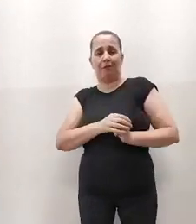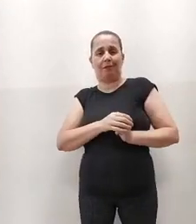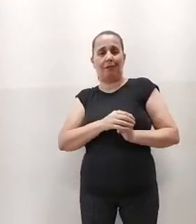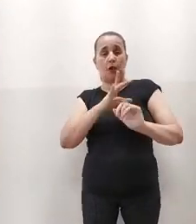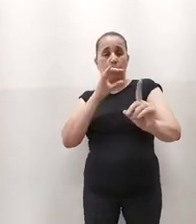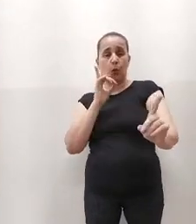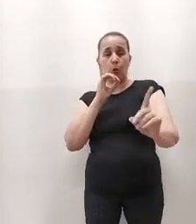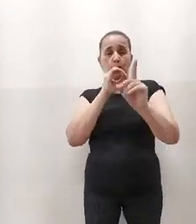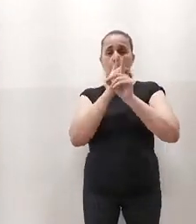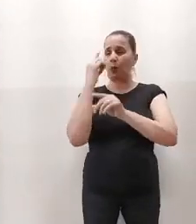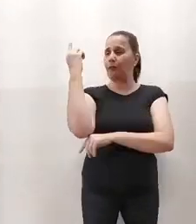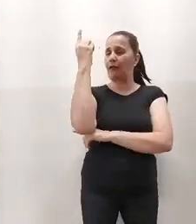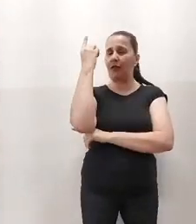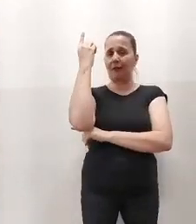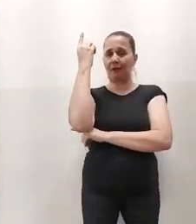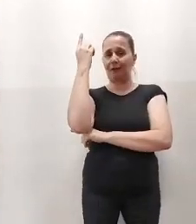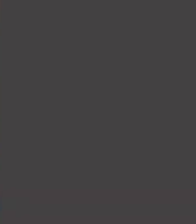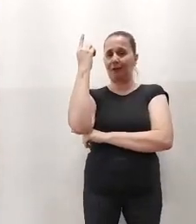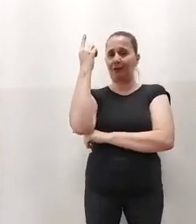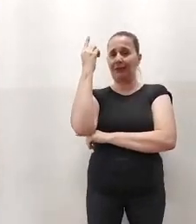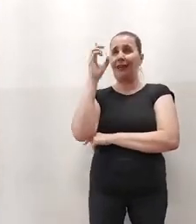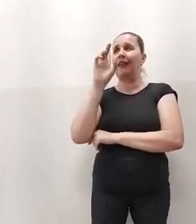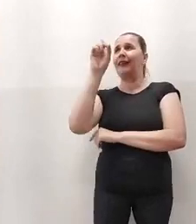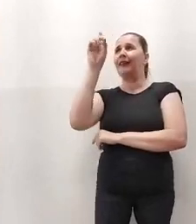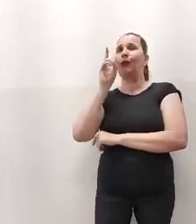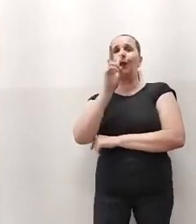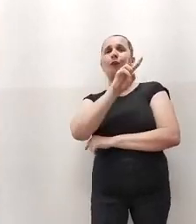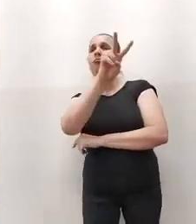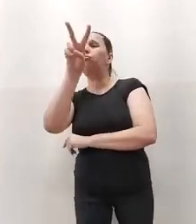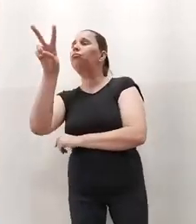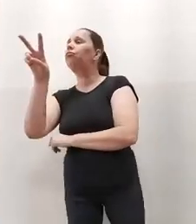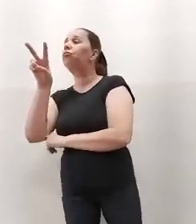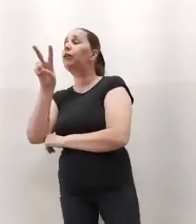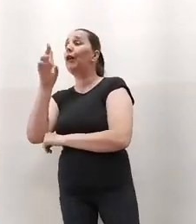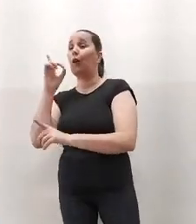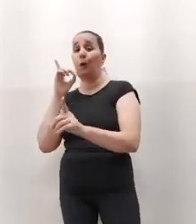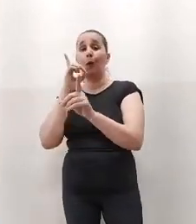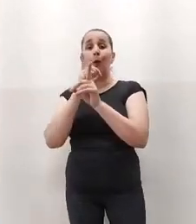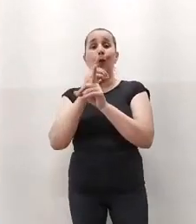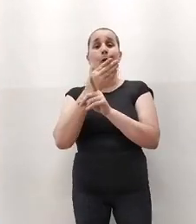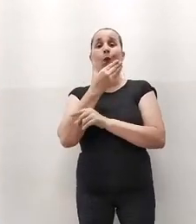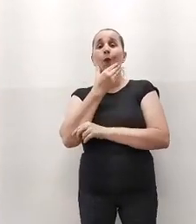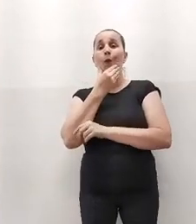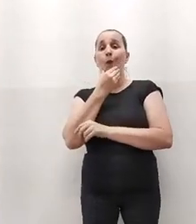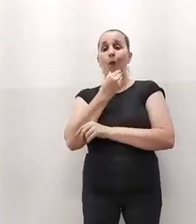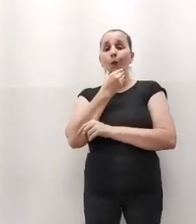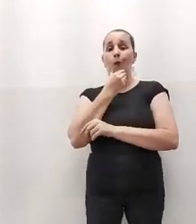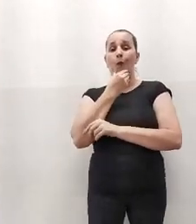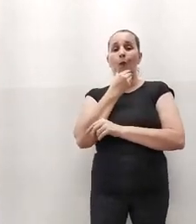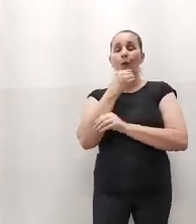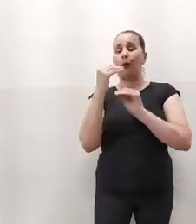Achei Davi. Deus estava olhando a terra e achou Davi, um homem segundo o seu coração.